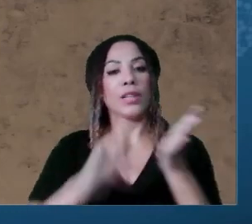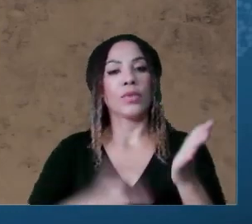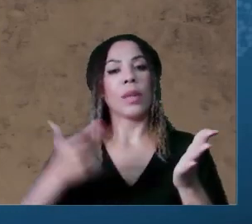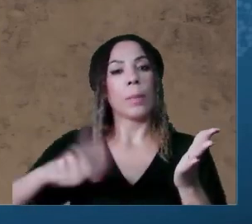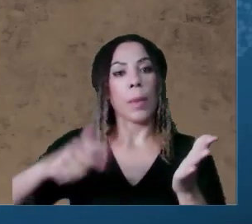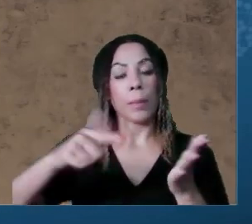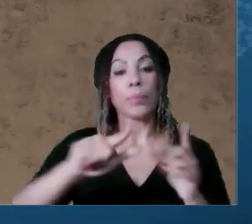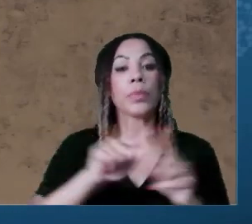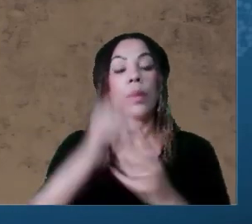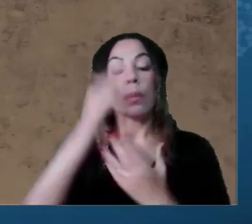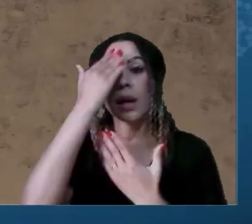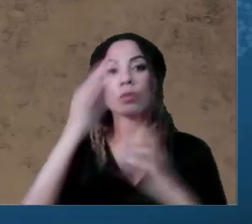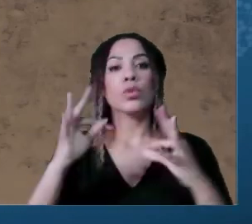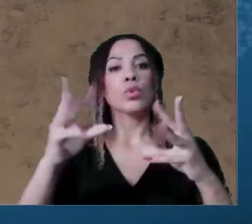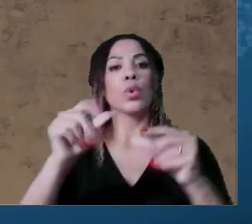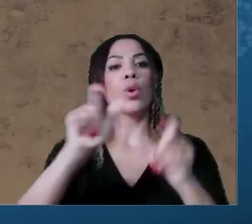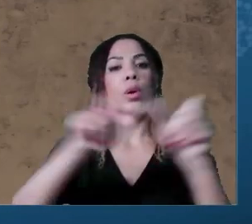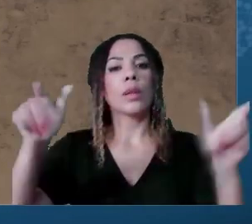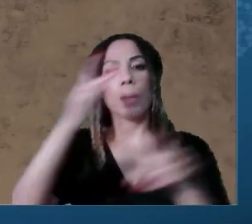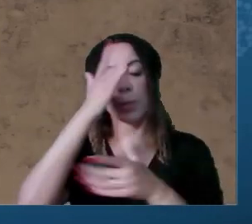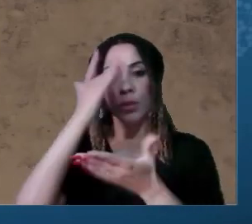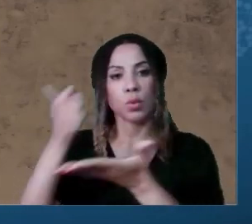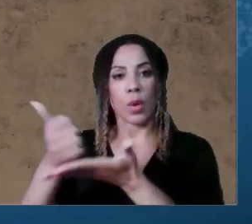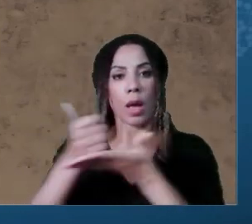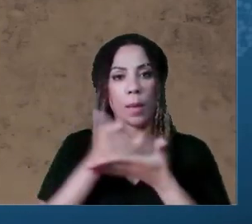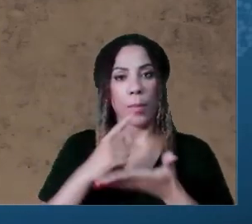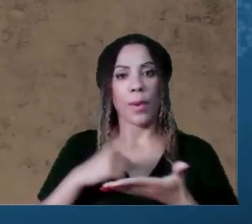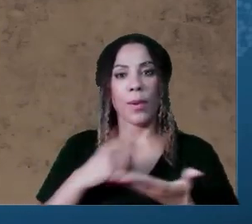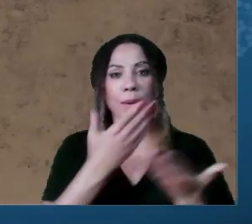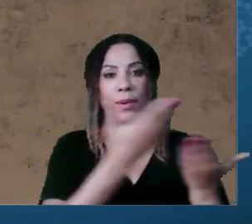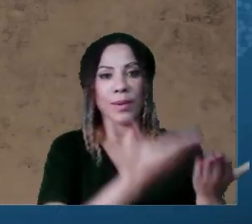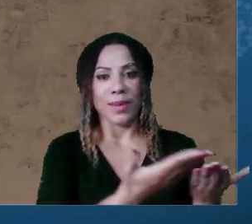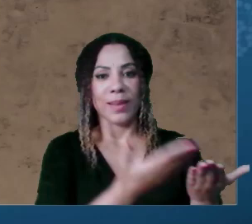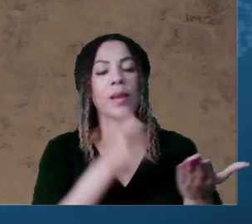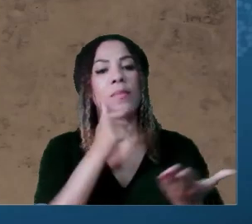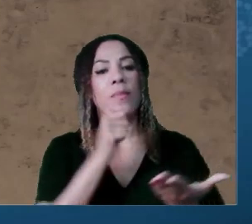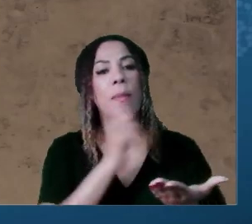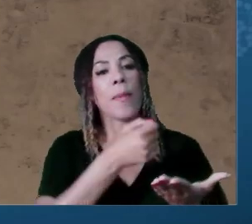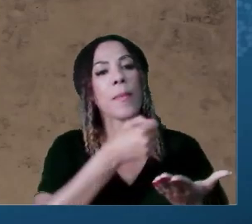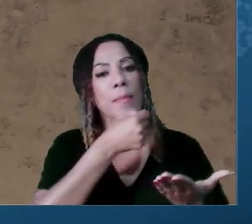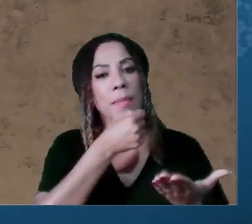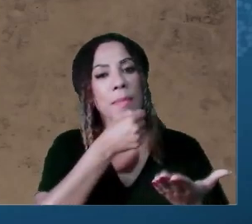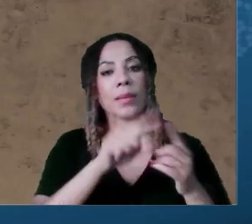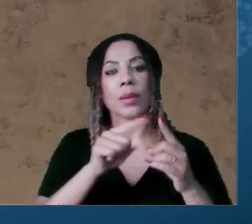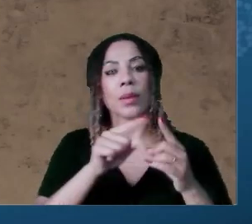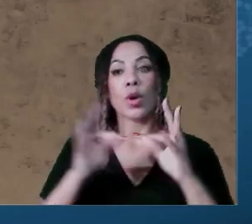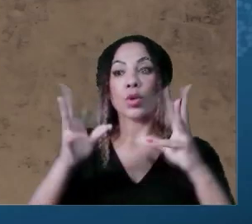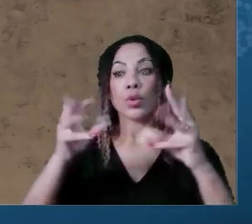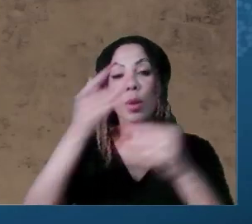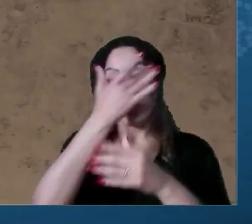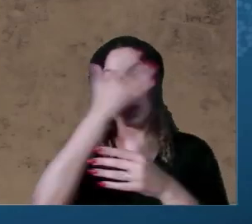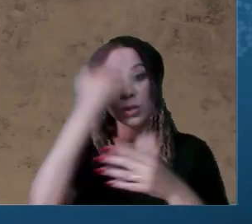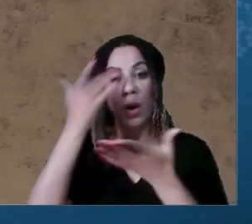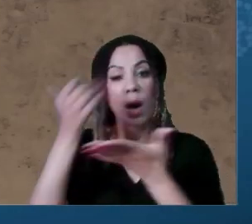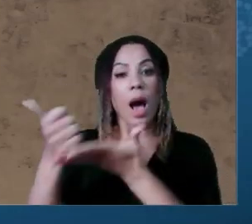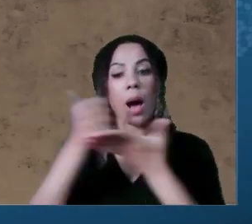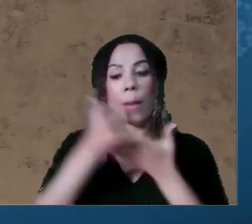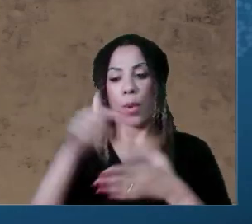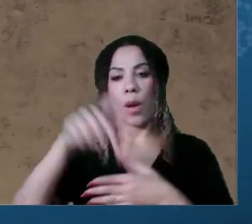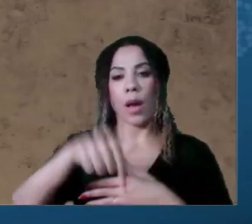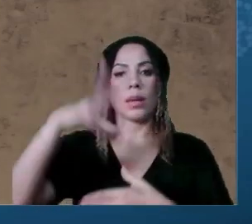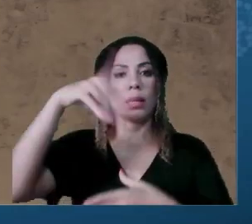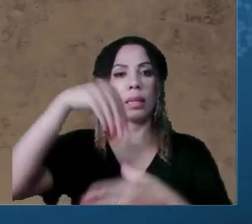de apoio aqui, a nossa mestre cerimônias e todo o pessoal de apoio aqui dentro,